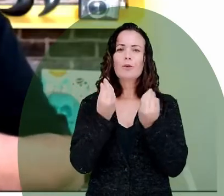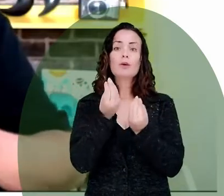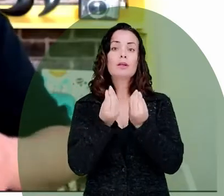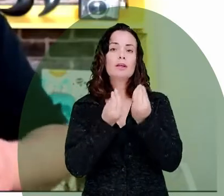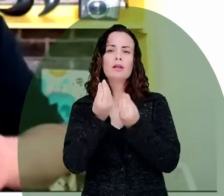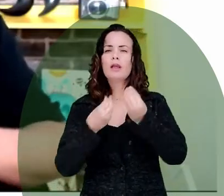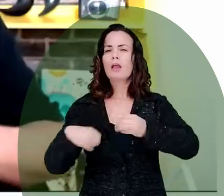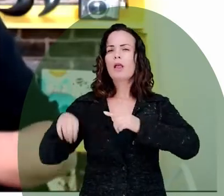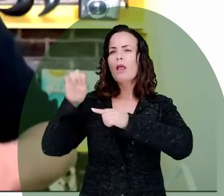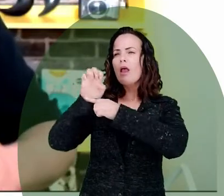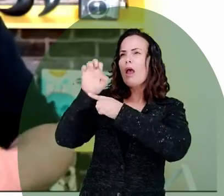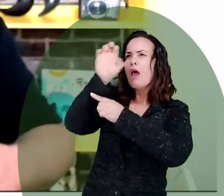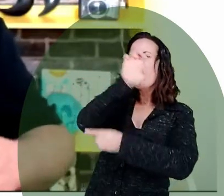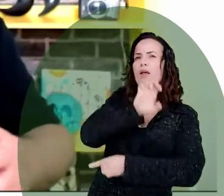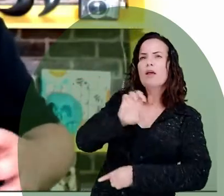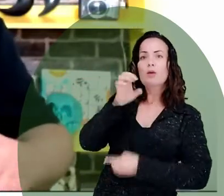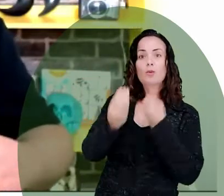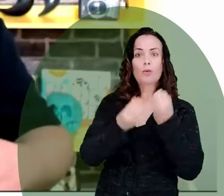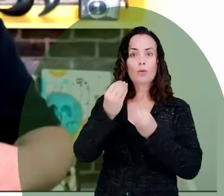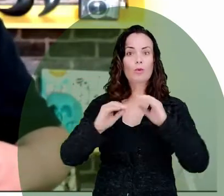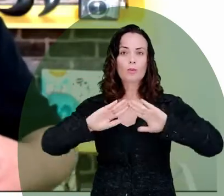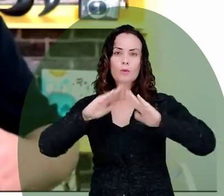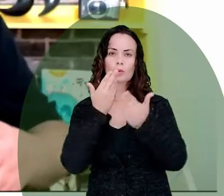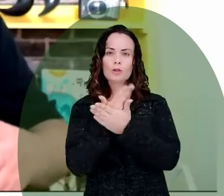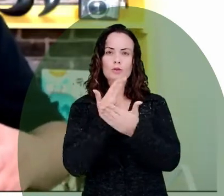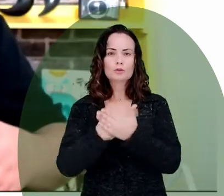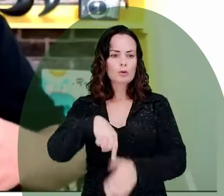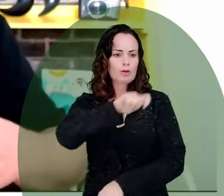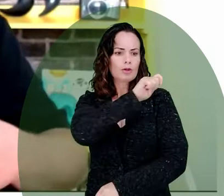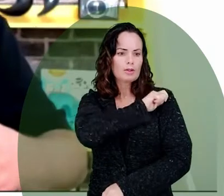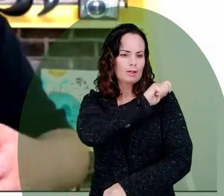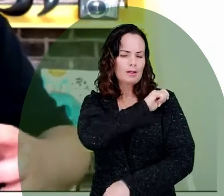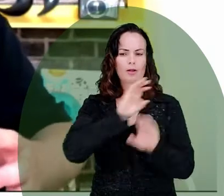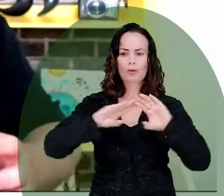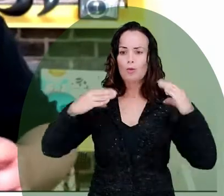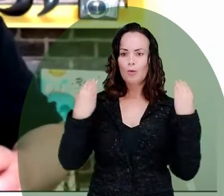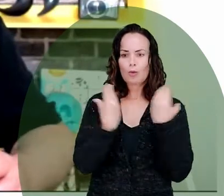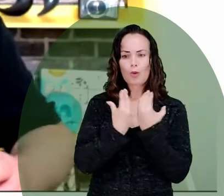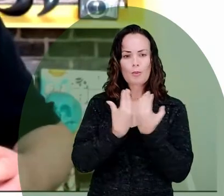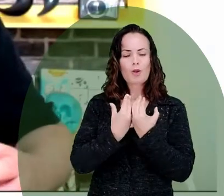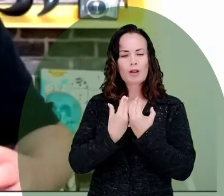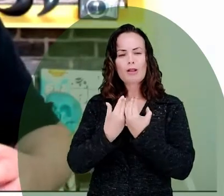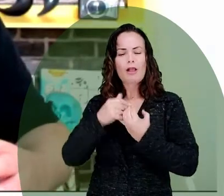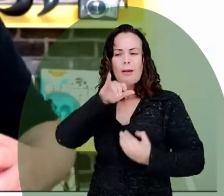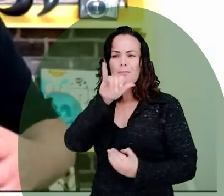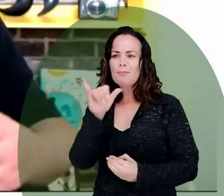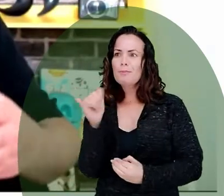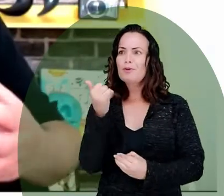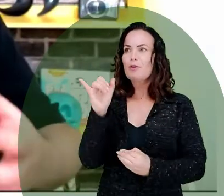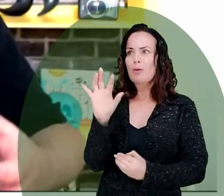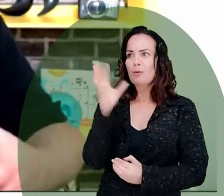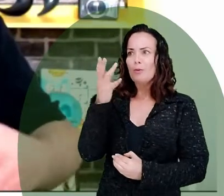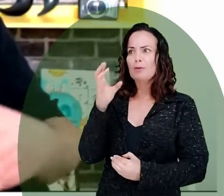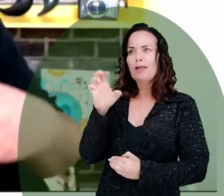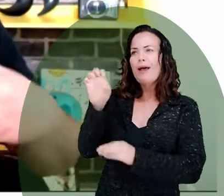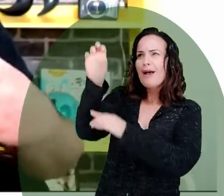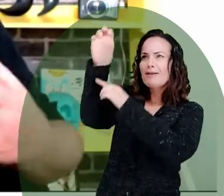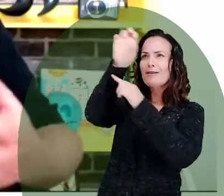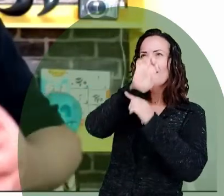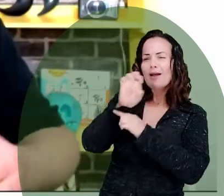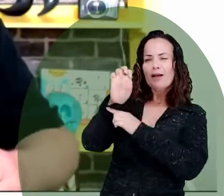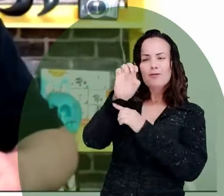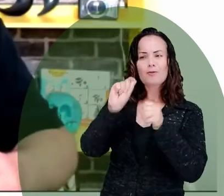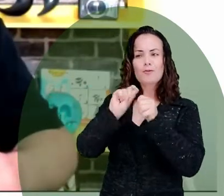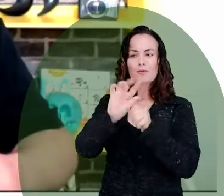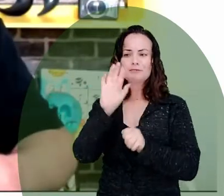os estudantes, a escola, a comunidade em si, ela pega uma situação regional para aplicar a ciência,